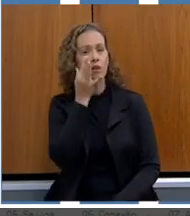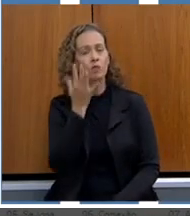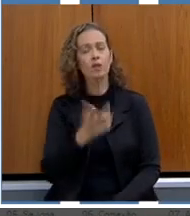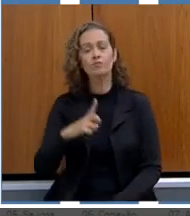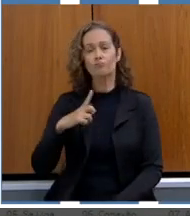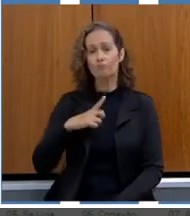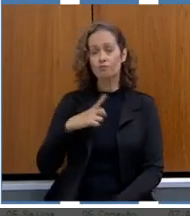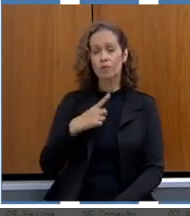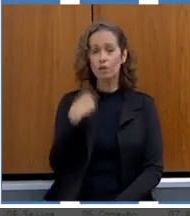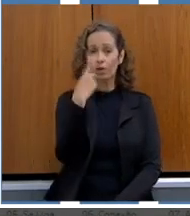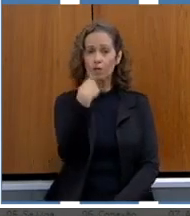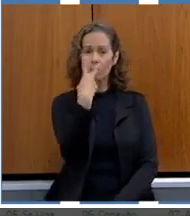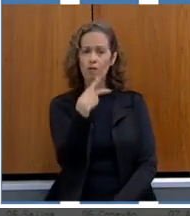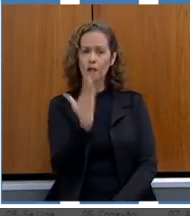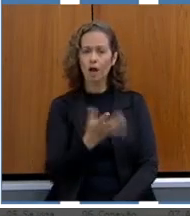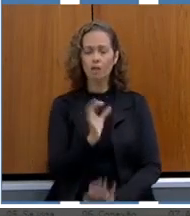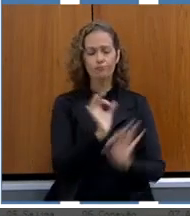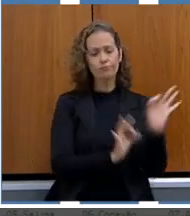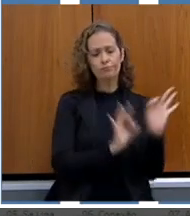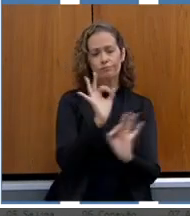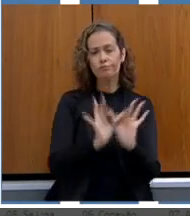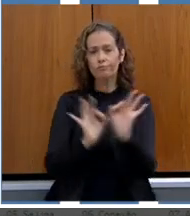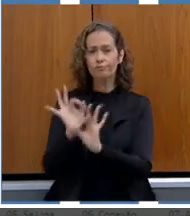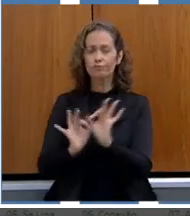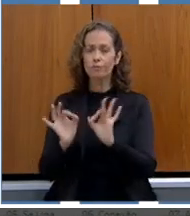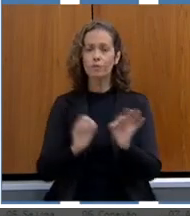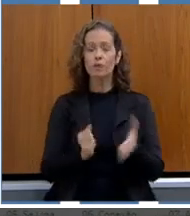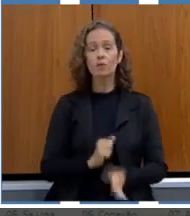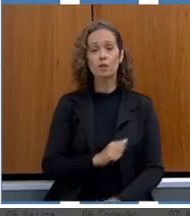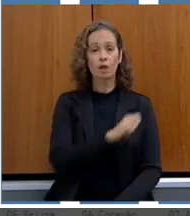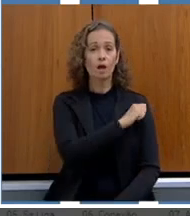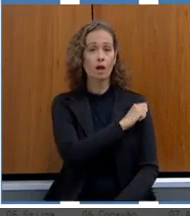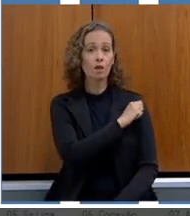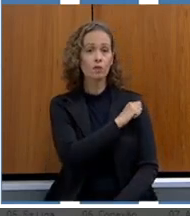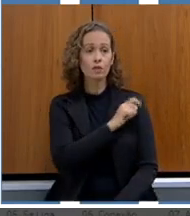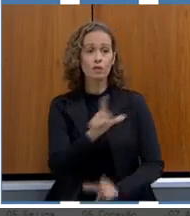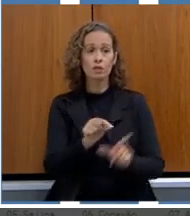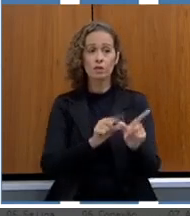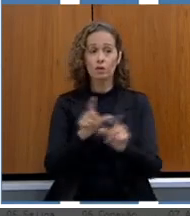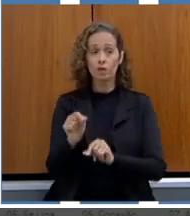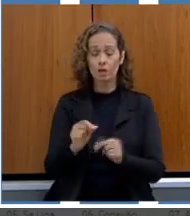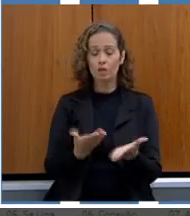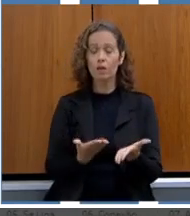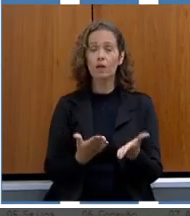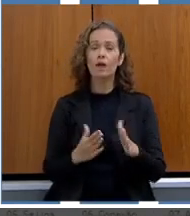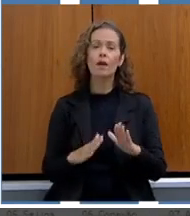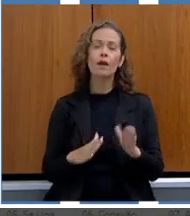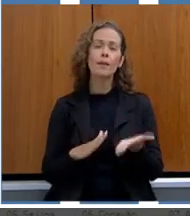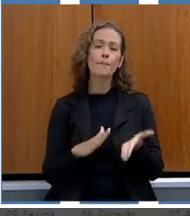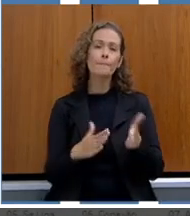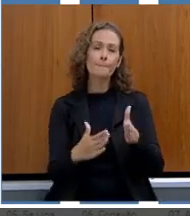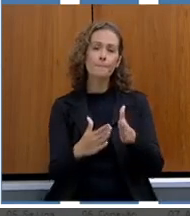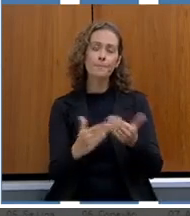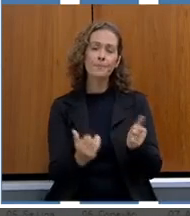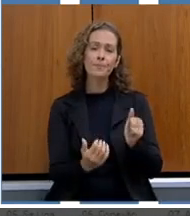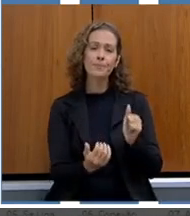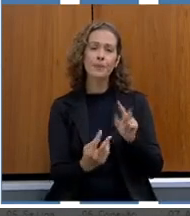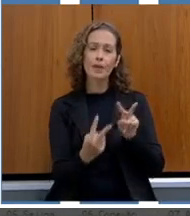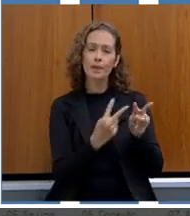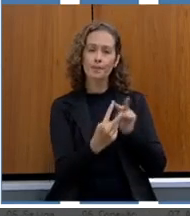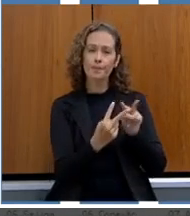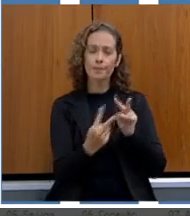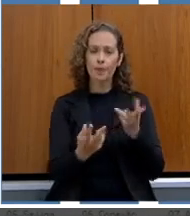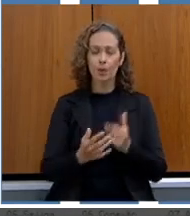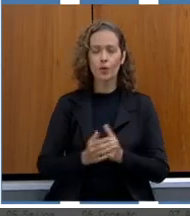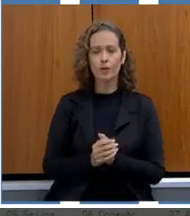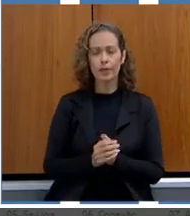atendimento dos alunos que optarem pela pela atividade remota na semana em que enfiar a escola está concentrada